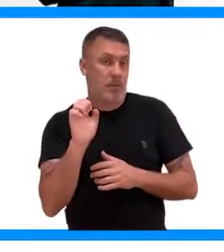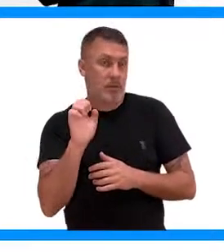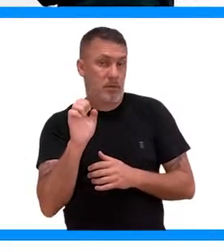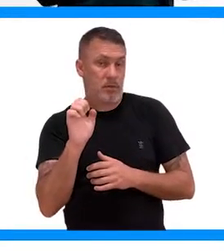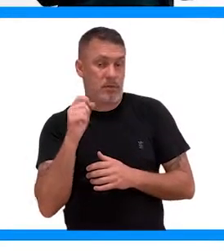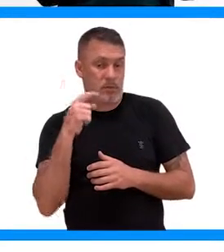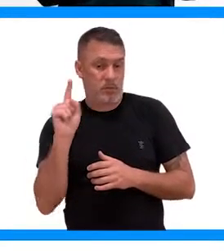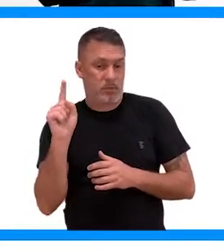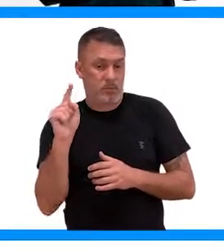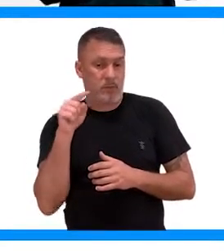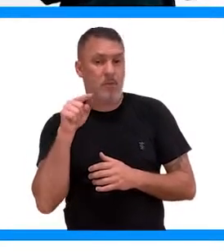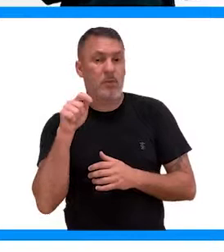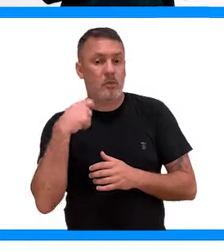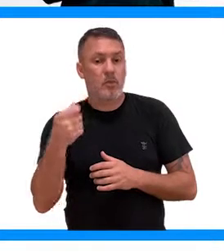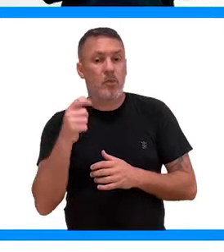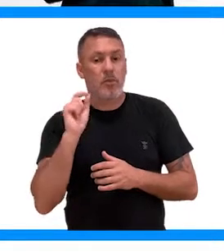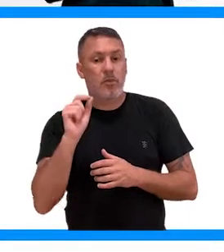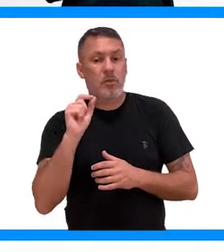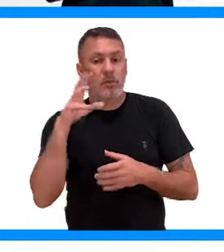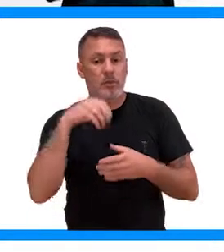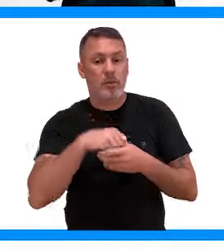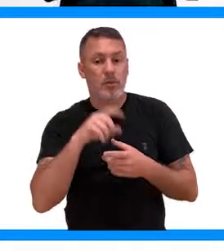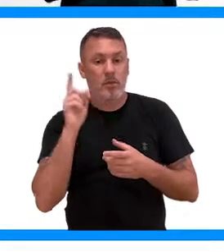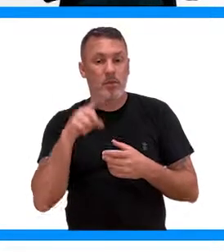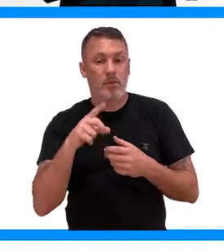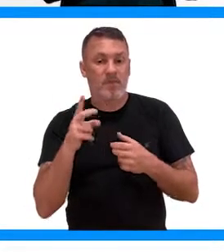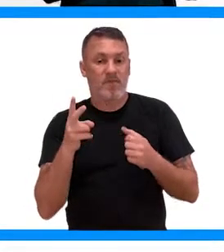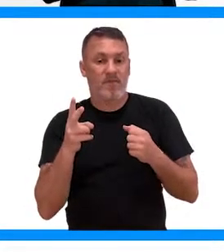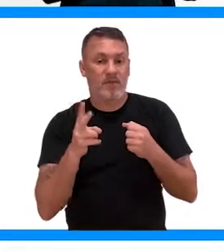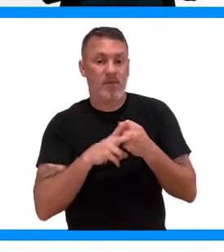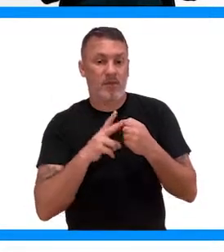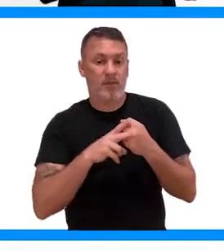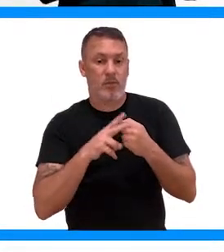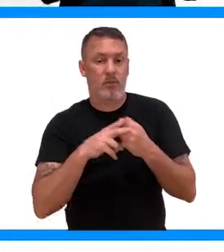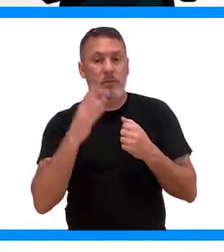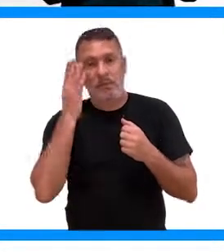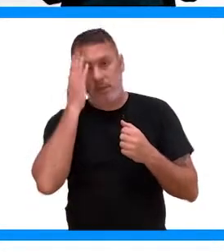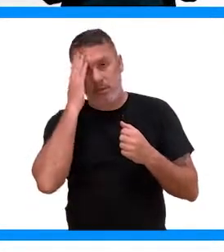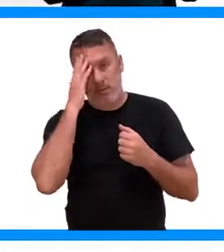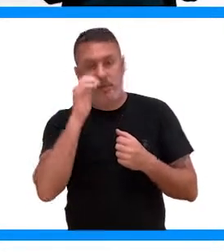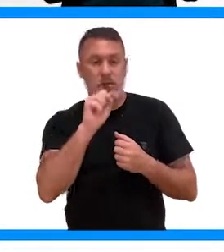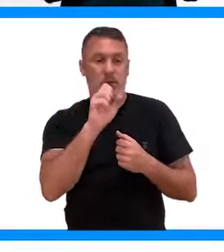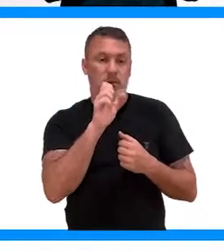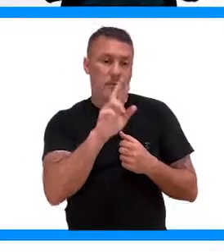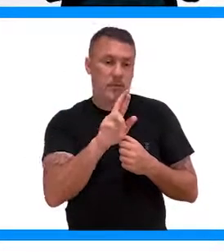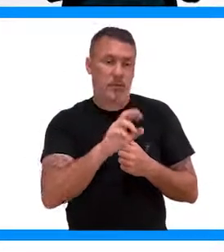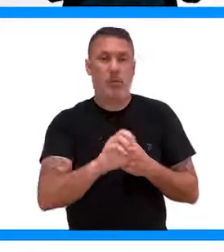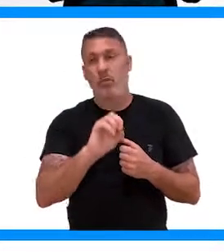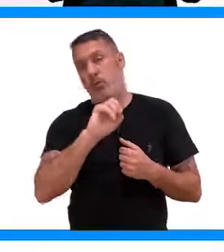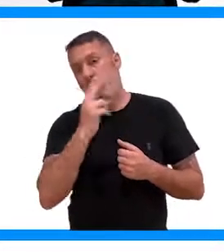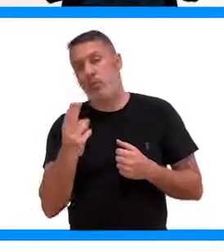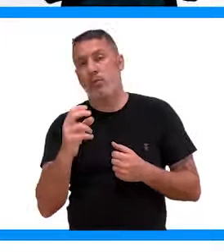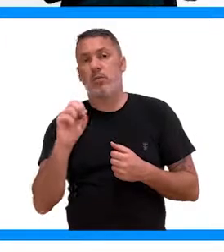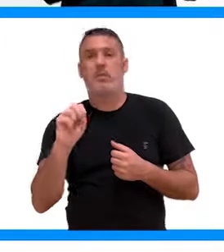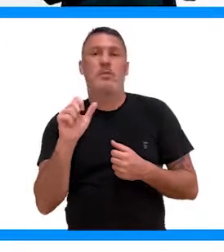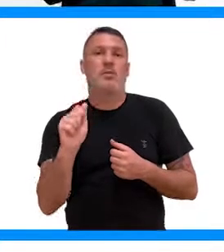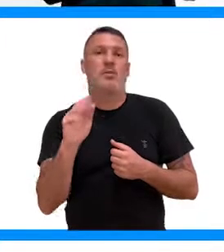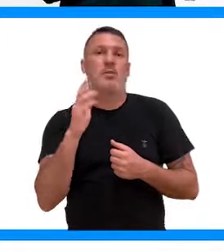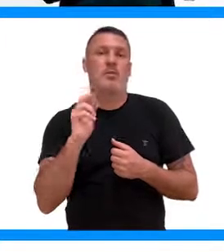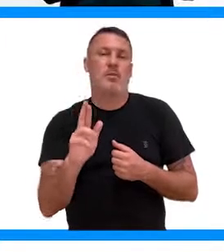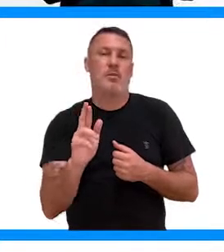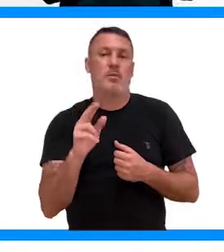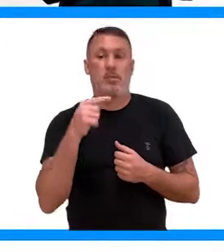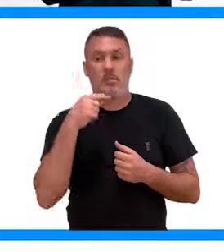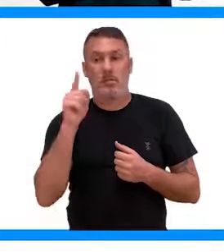quando escuta aquela canção. É um pronome reflexivo. Se com acento, há dois significados. Del verbo ser ou